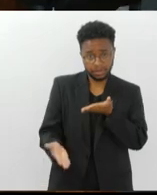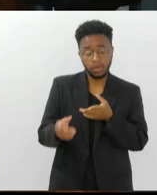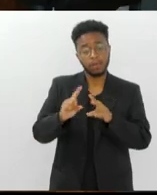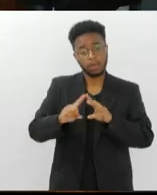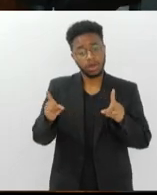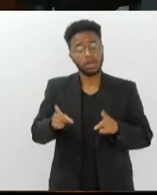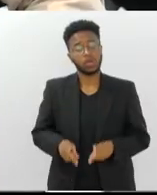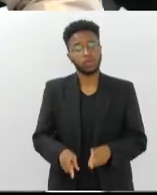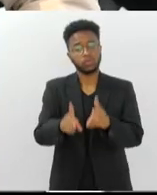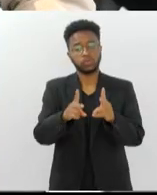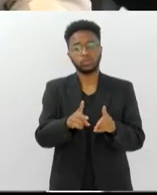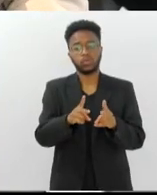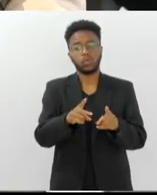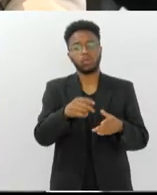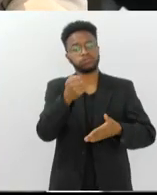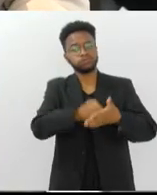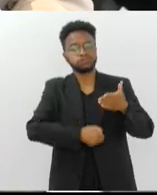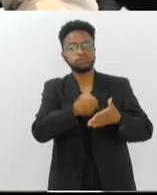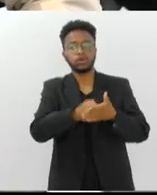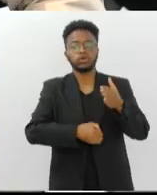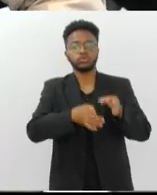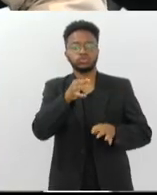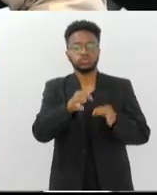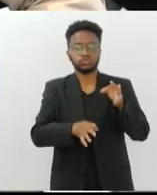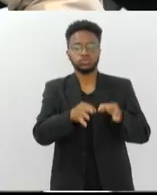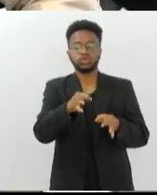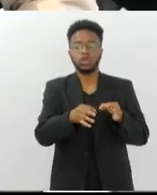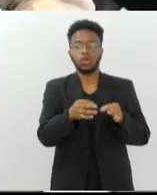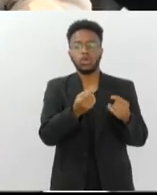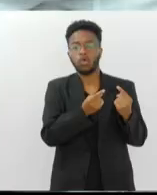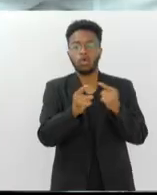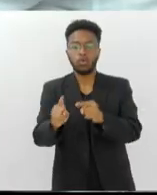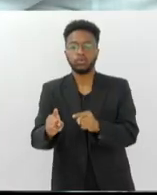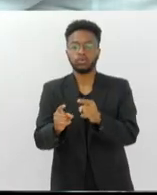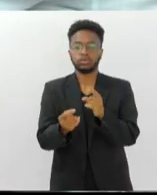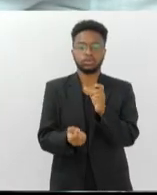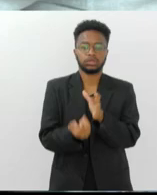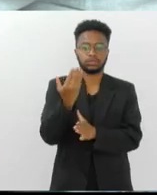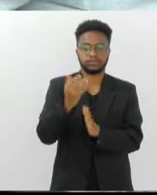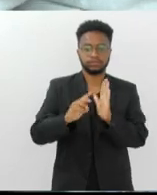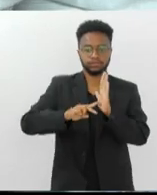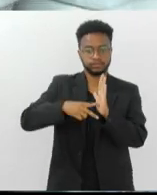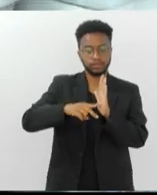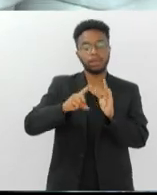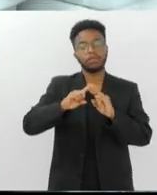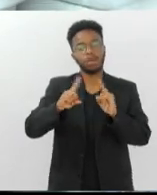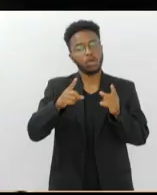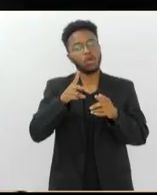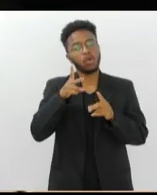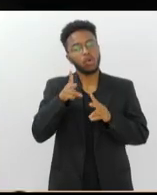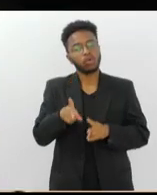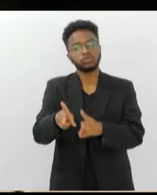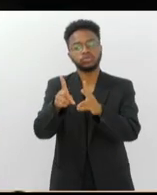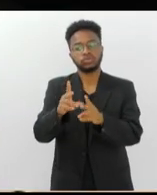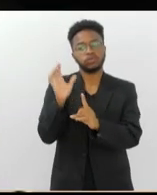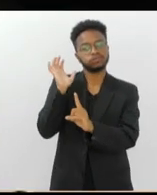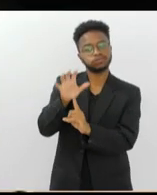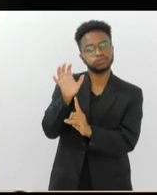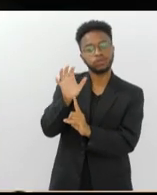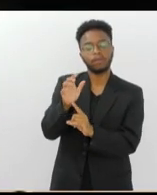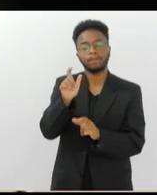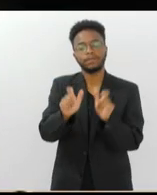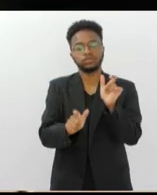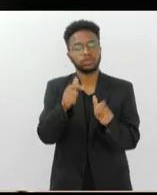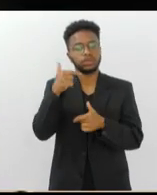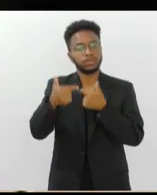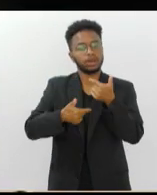lutar na justiça americana contra a fundação do sindicato e continua a fazer pressão contra os